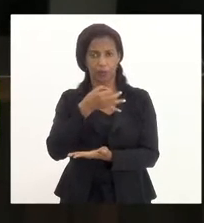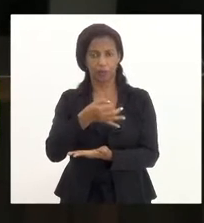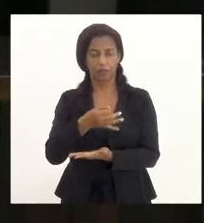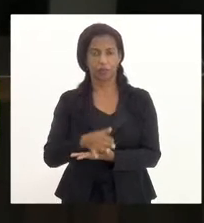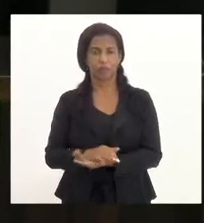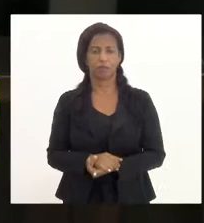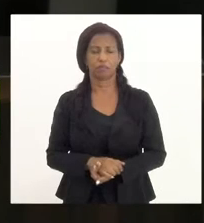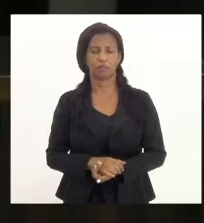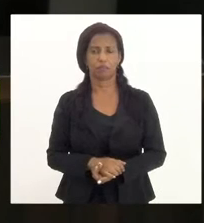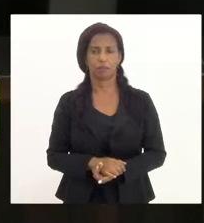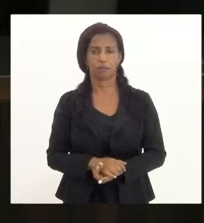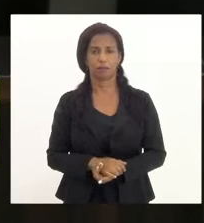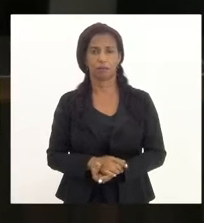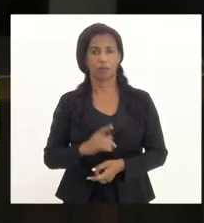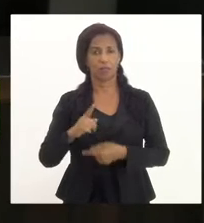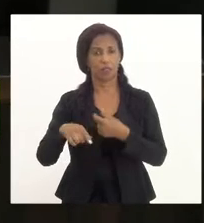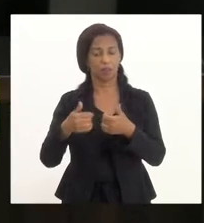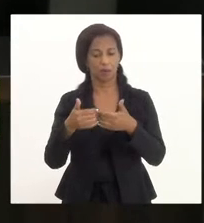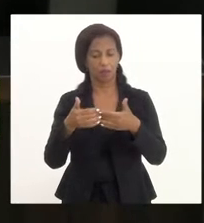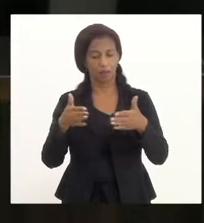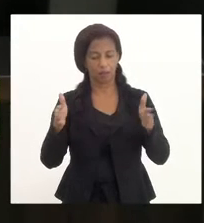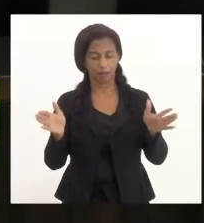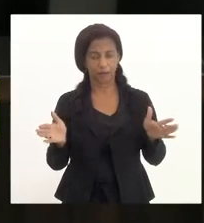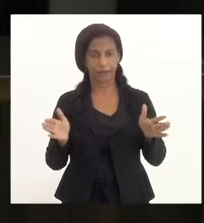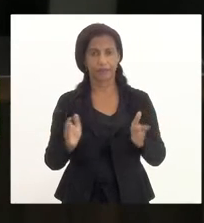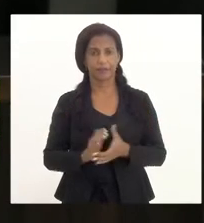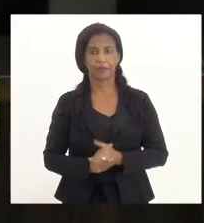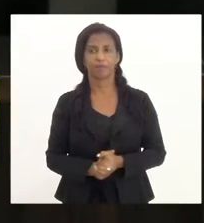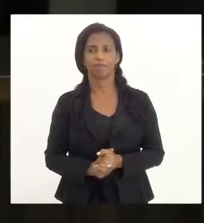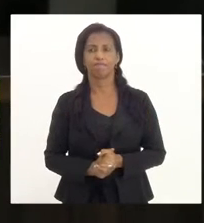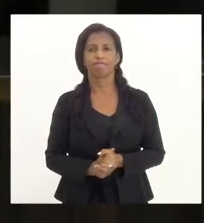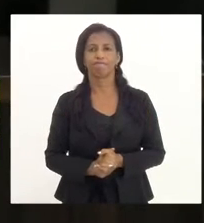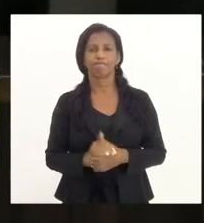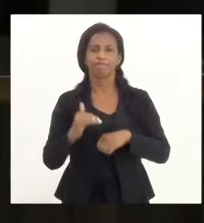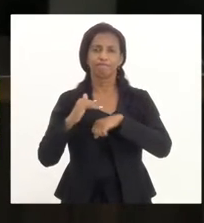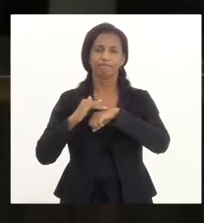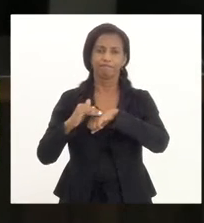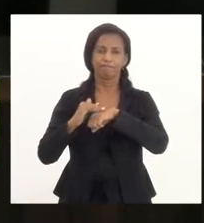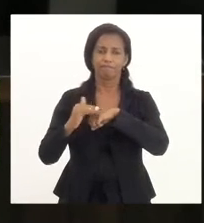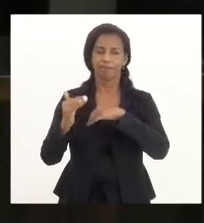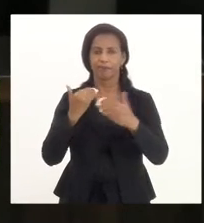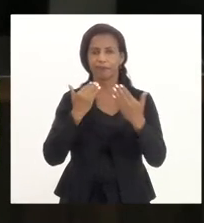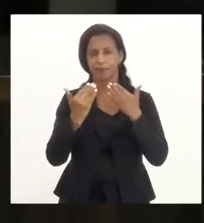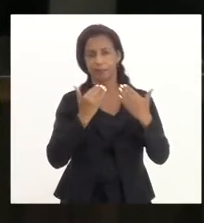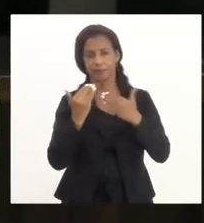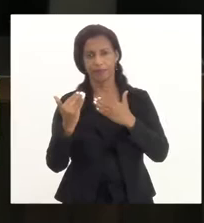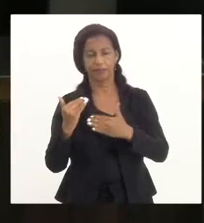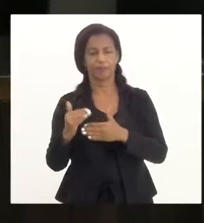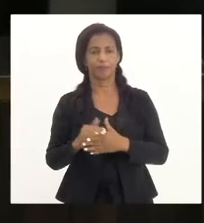evidentemente para depois a gente abrir aí para para as conversações